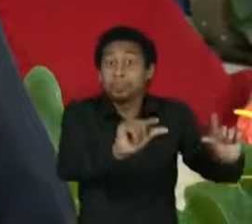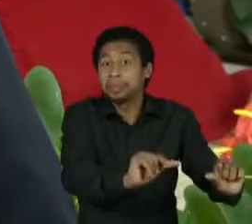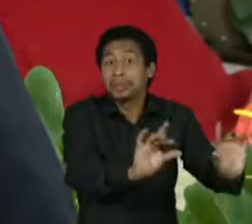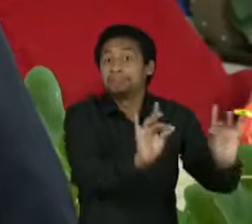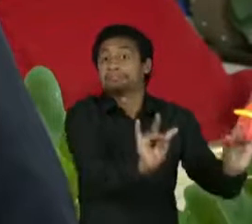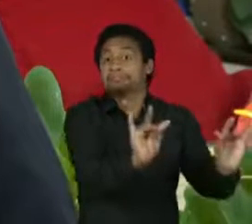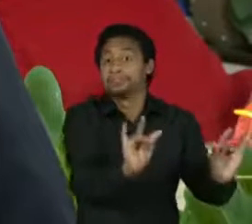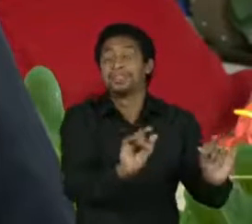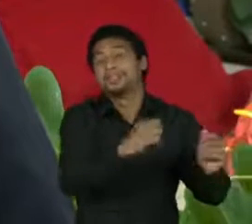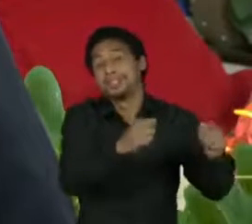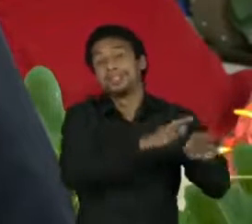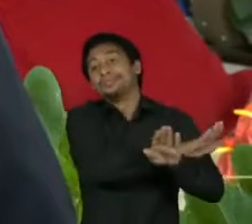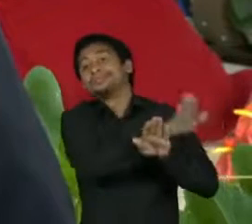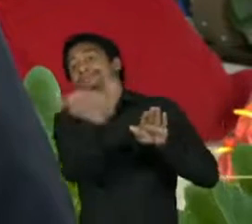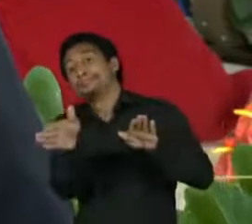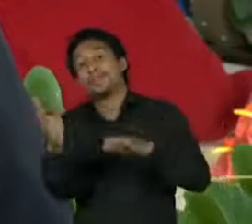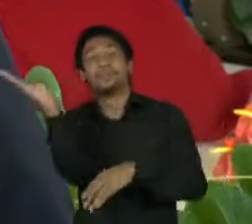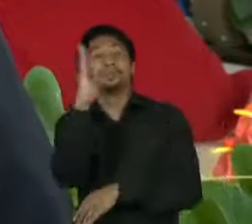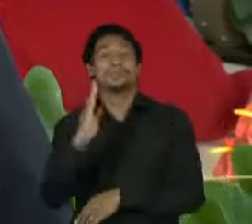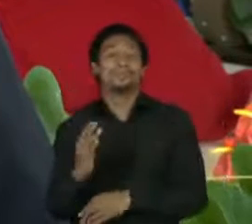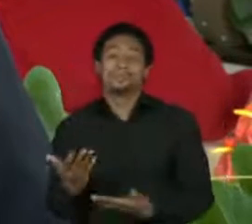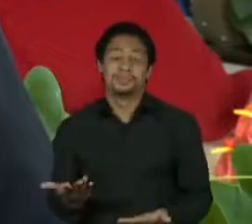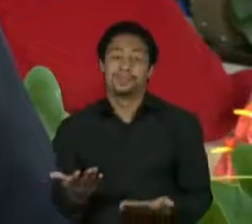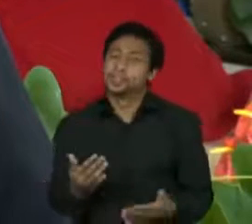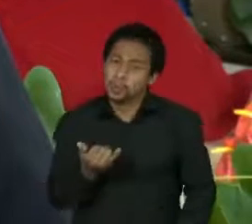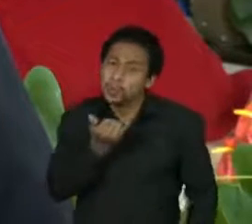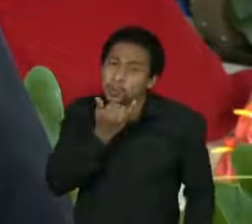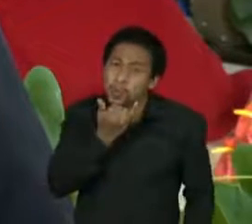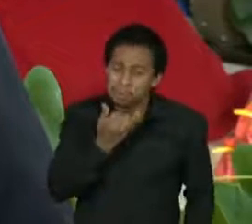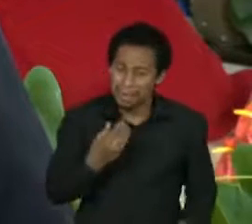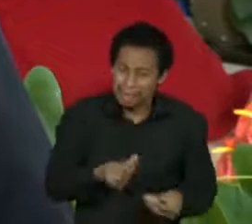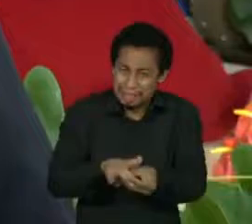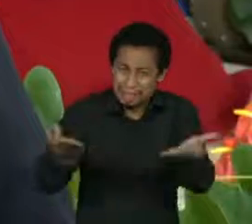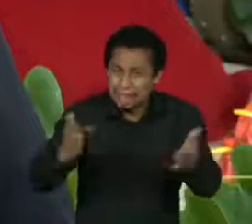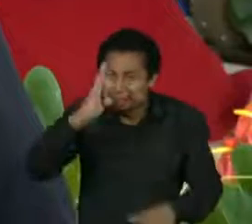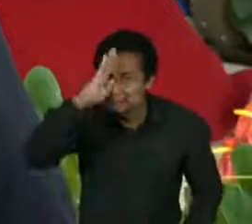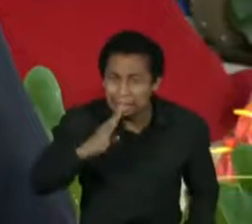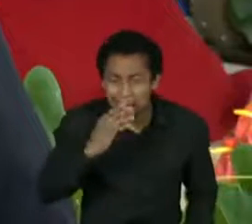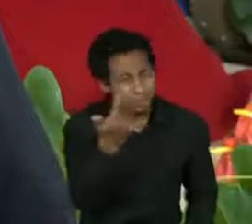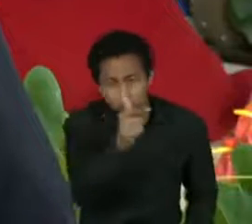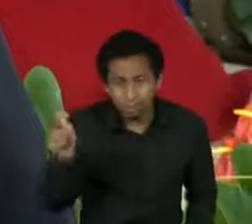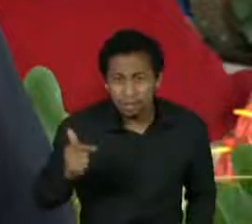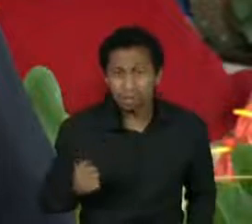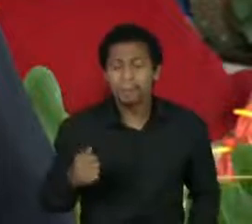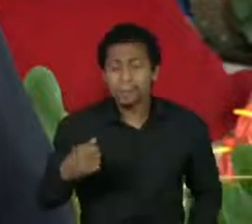não tinha. Não existe nada de graça. Alguém tem que pagar.